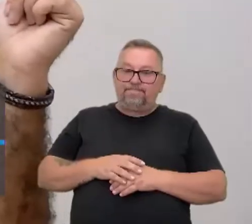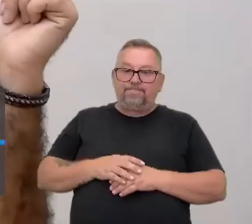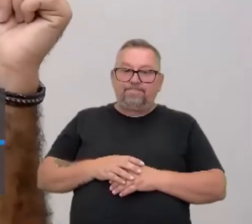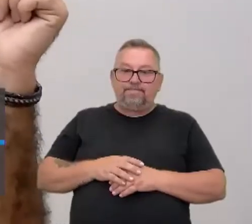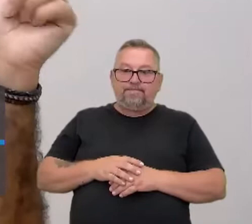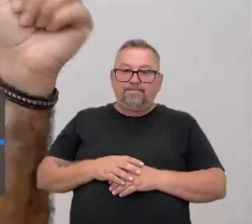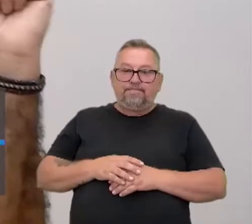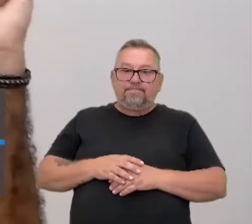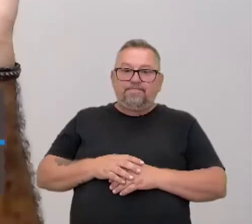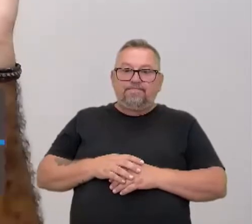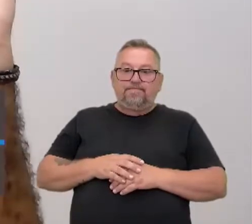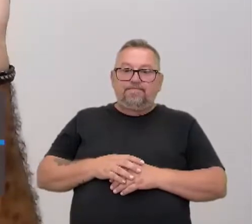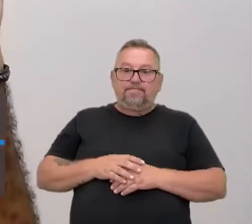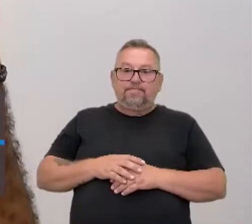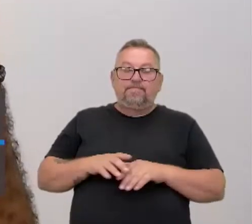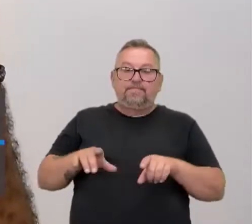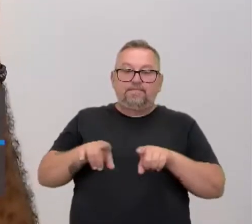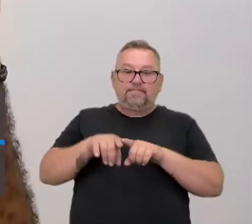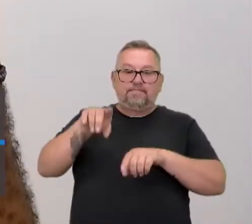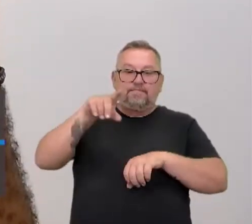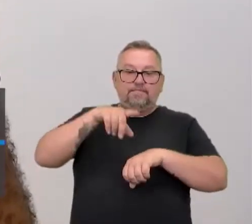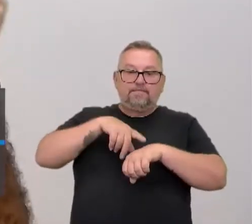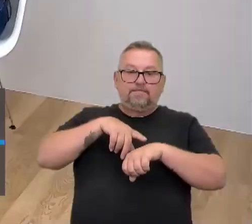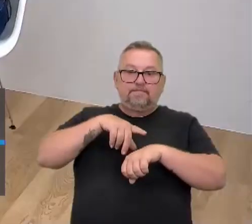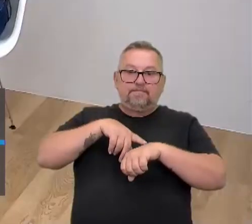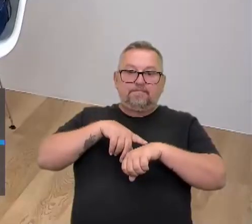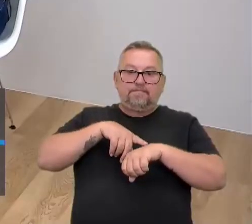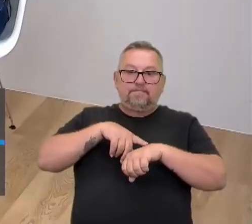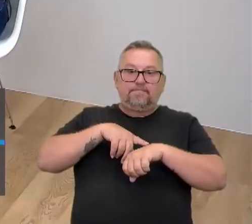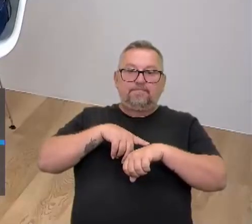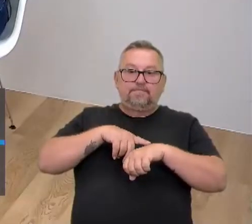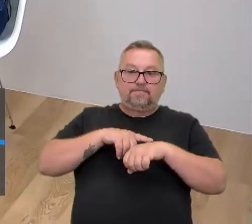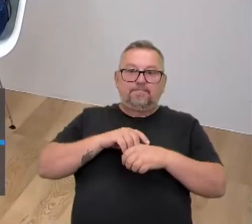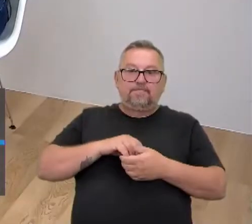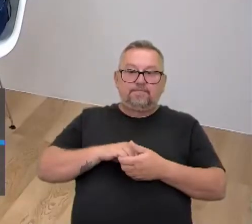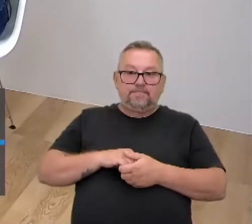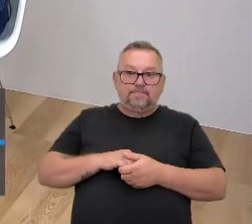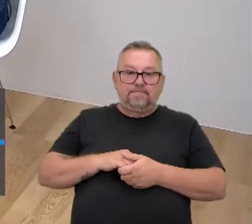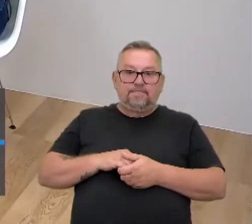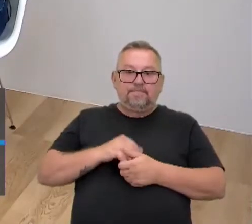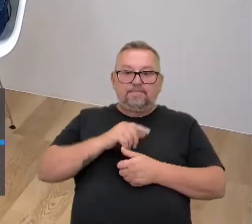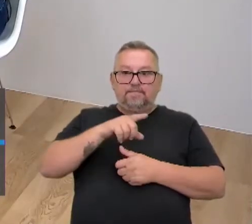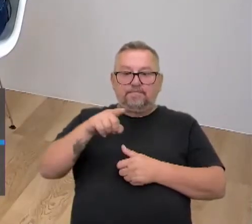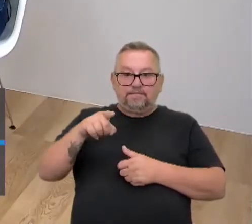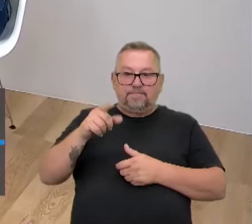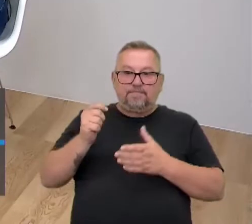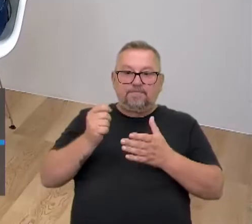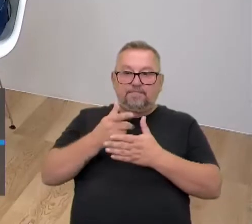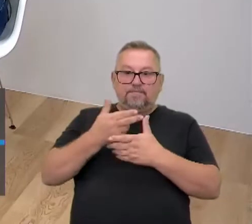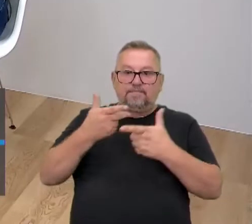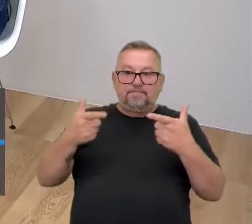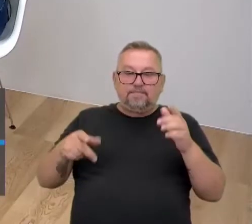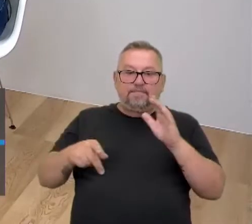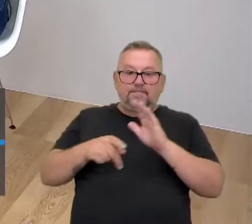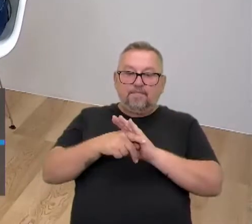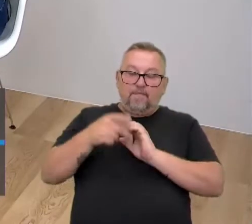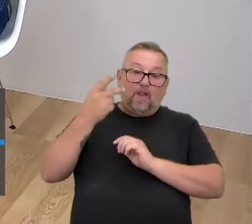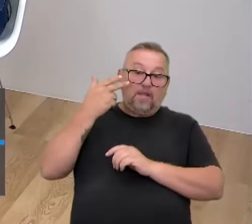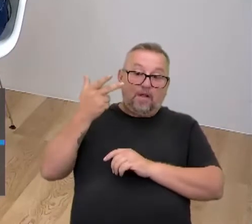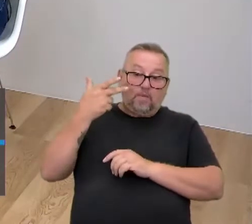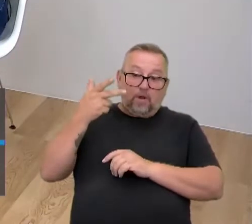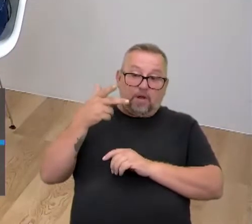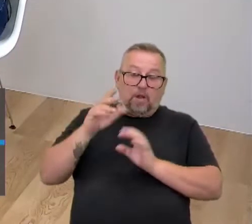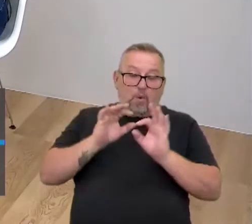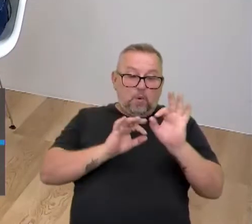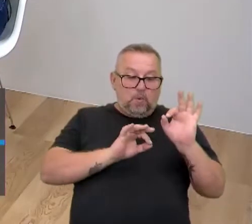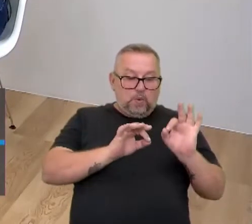apelo muito forte também, que é a questão do tempo. Sim, porque é super cozinhar rápido. demanda Exato. você comprar ingredientes in natura, passar